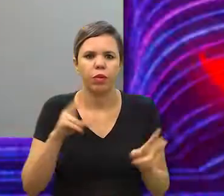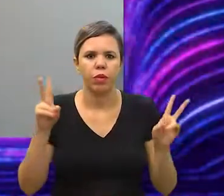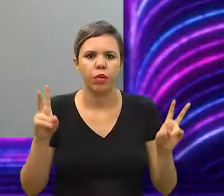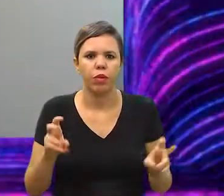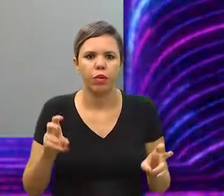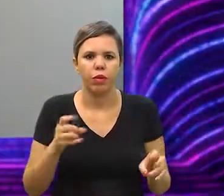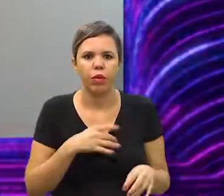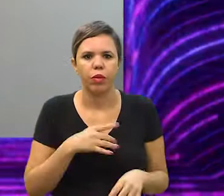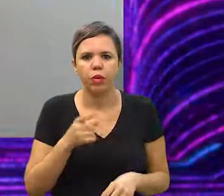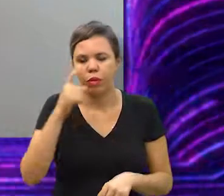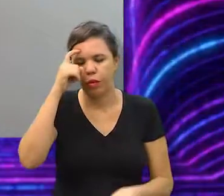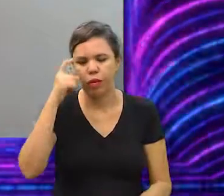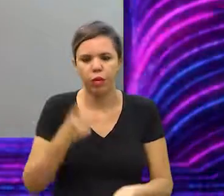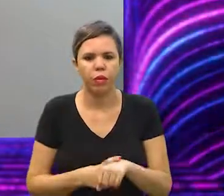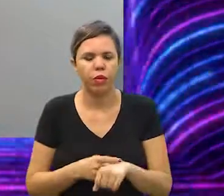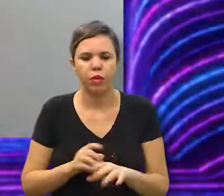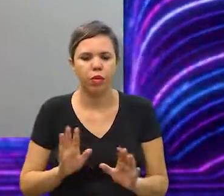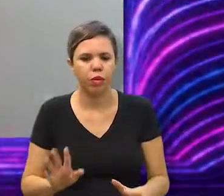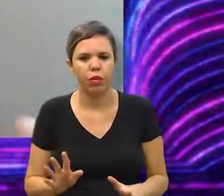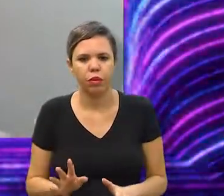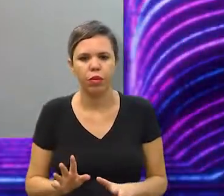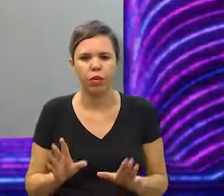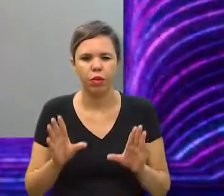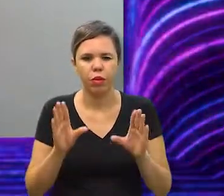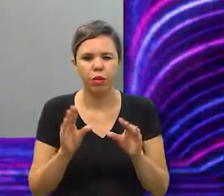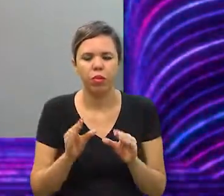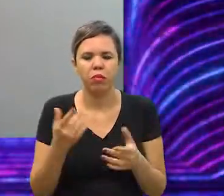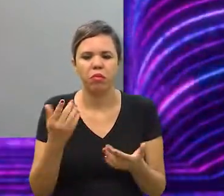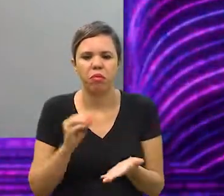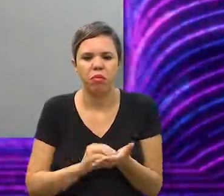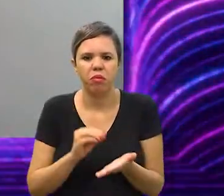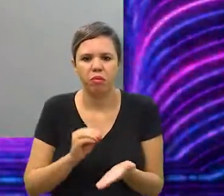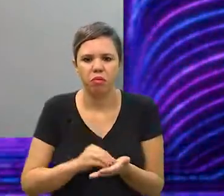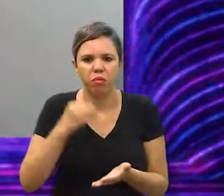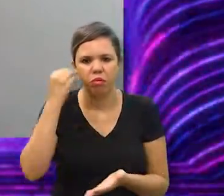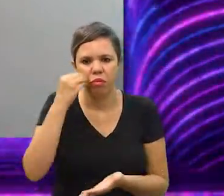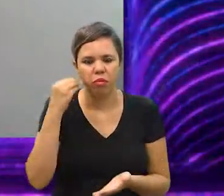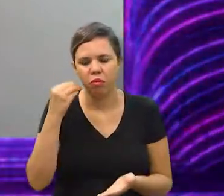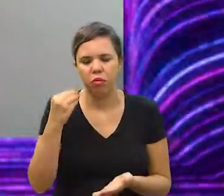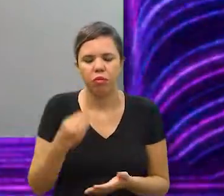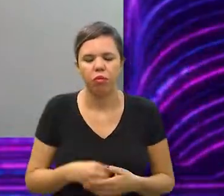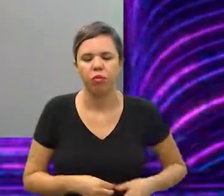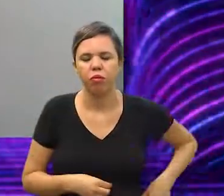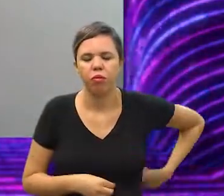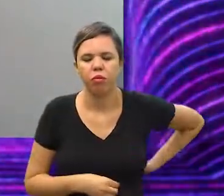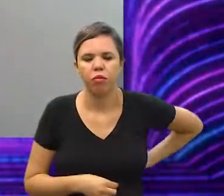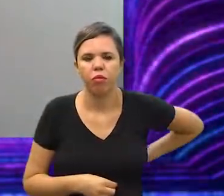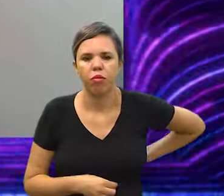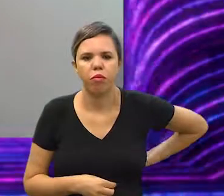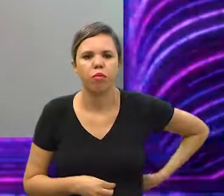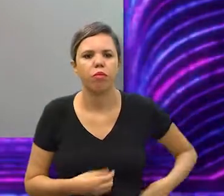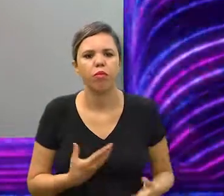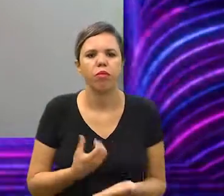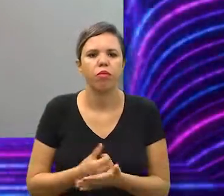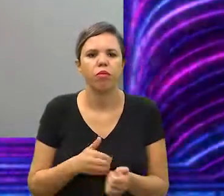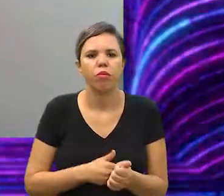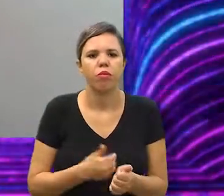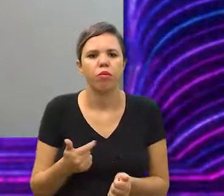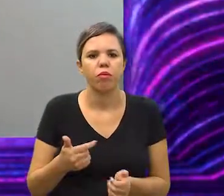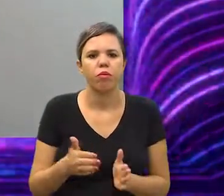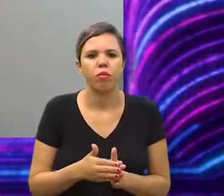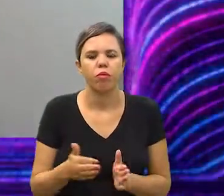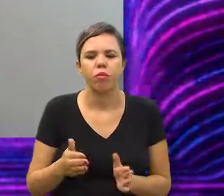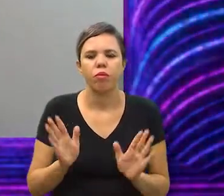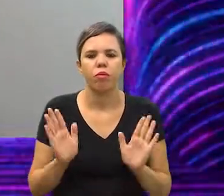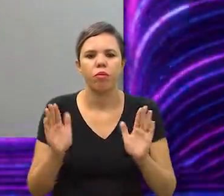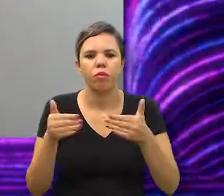de ser o medo da ignorância, na verdade, né? A escuridão como falta de conhecimento. Já no Arquivos Secretos 2, a